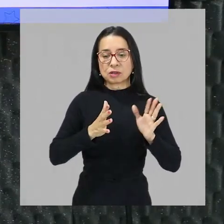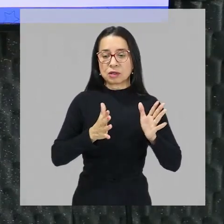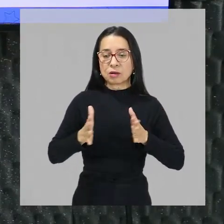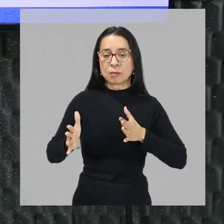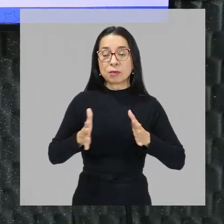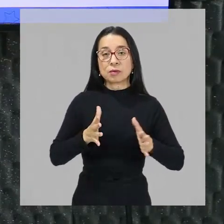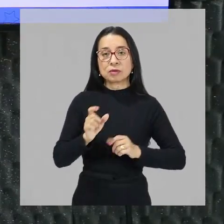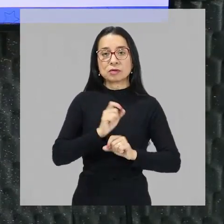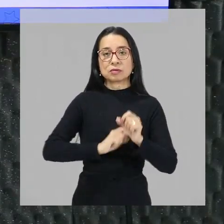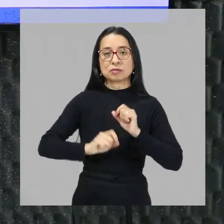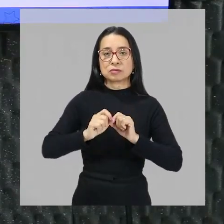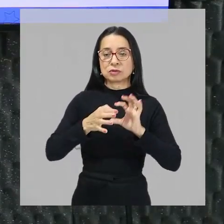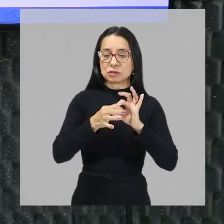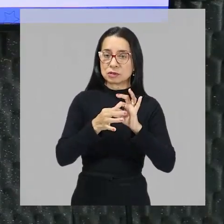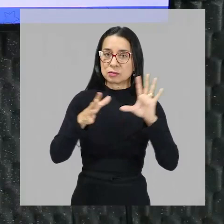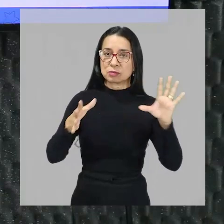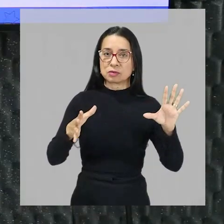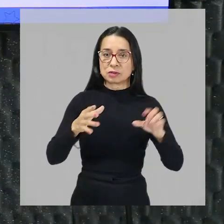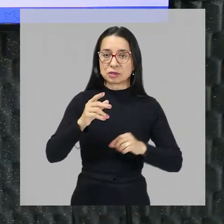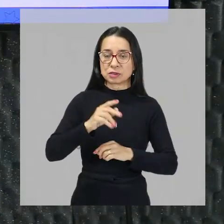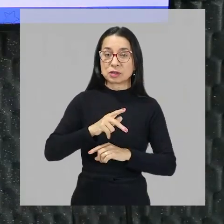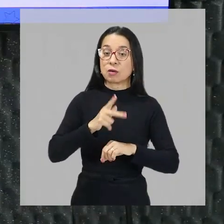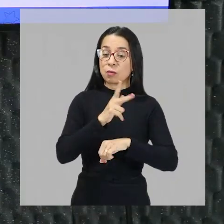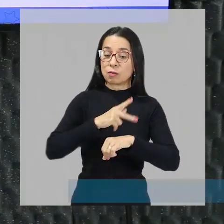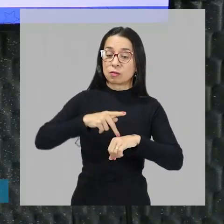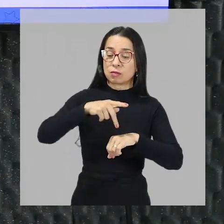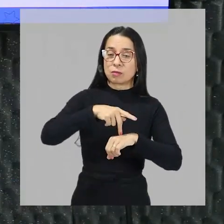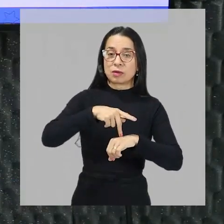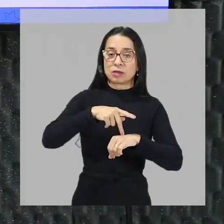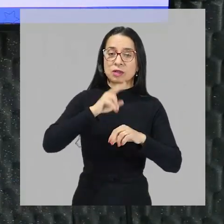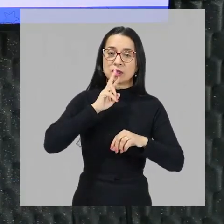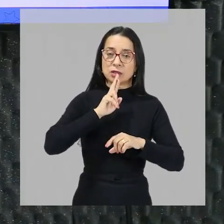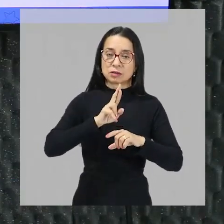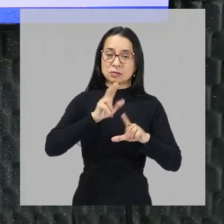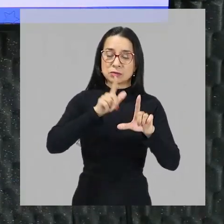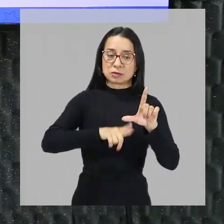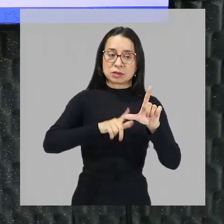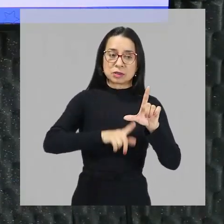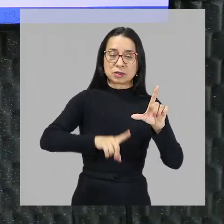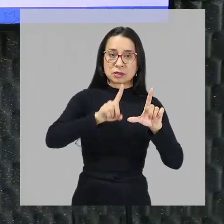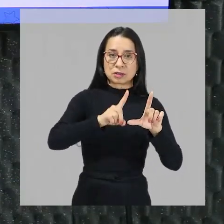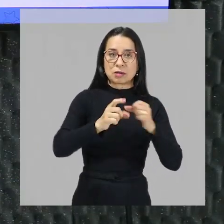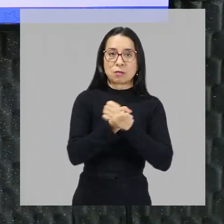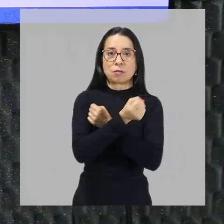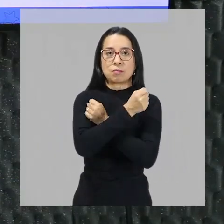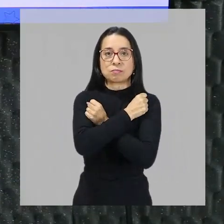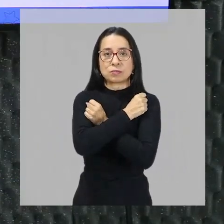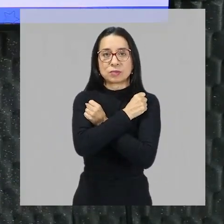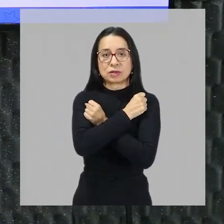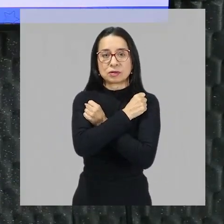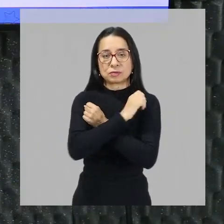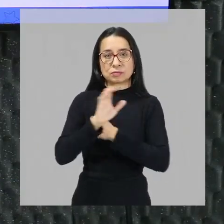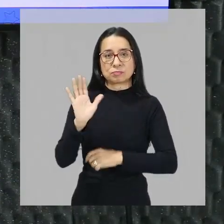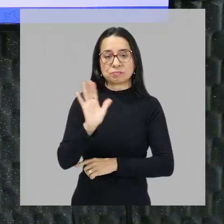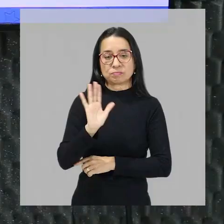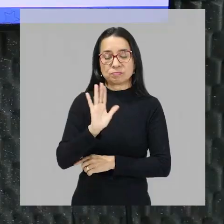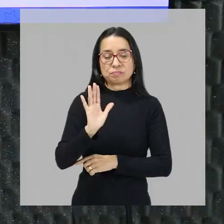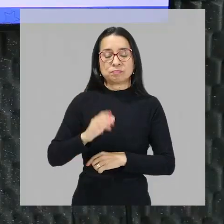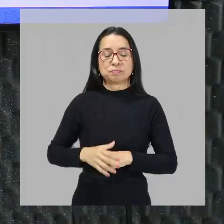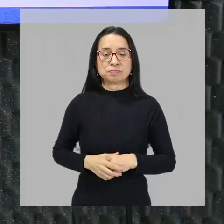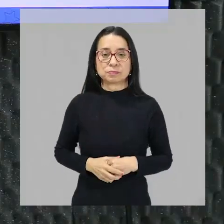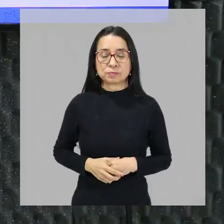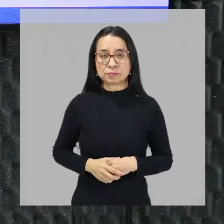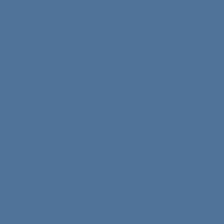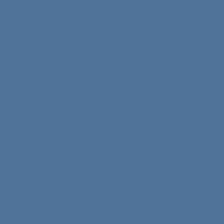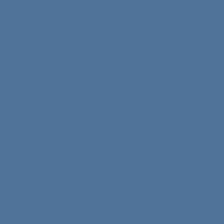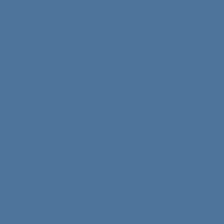de democratização do país. Ok, galera? Então, resposta letra D de dado. Um grande abraço e até o nosso próximo encontro. Valeu!